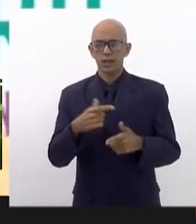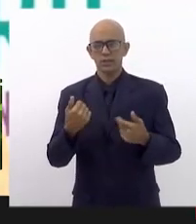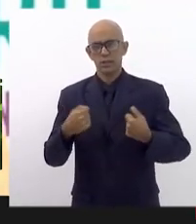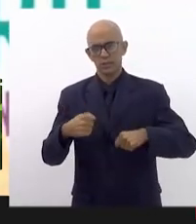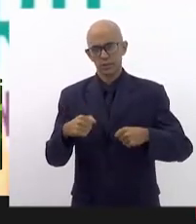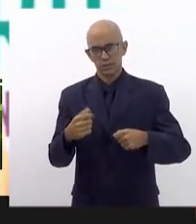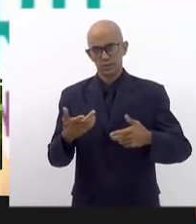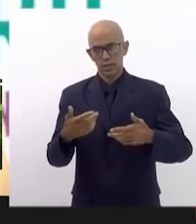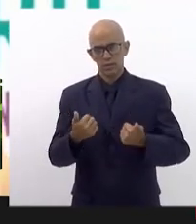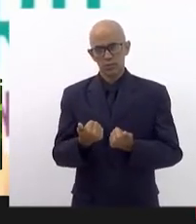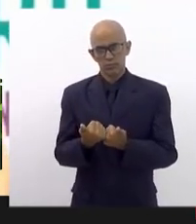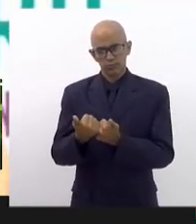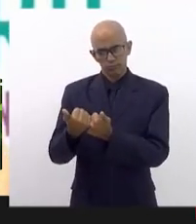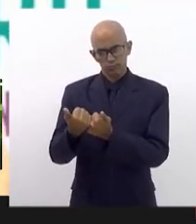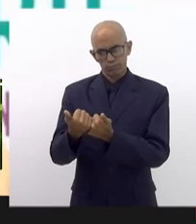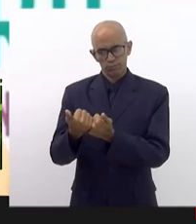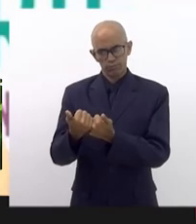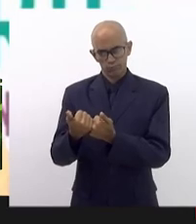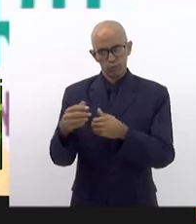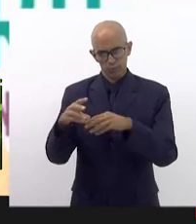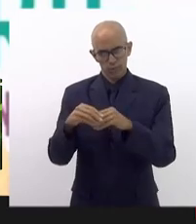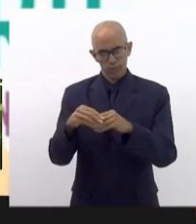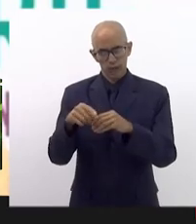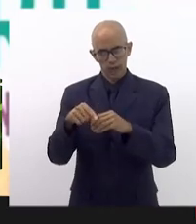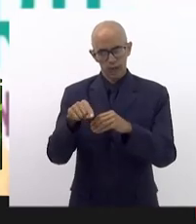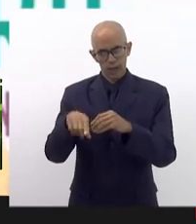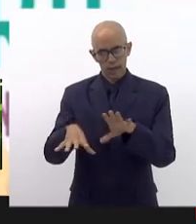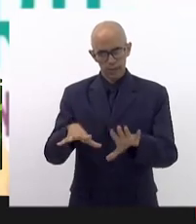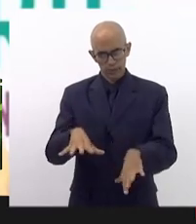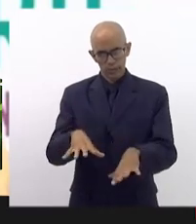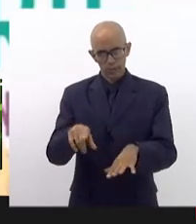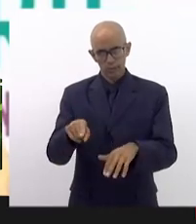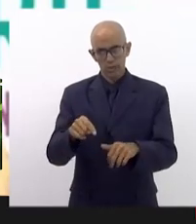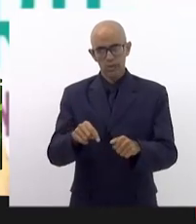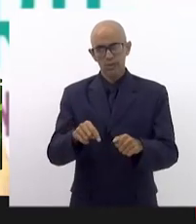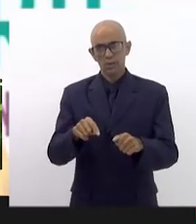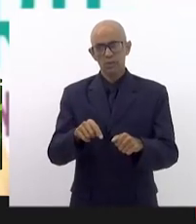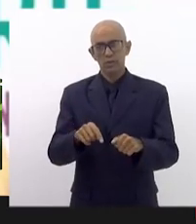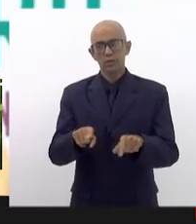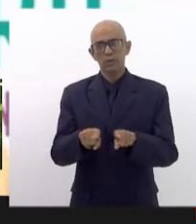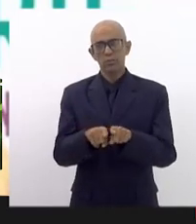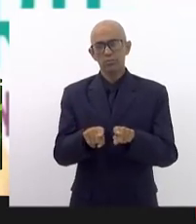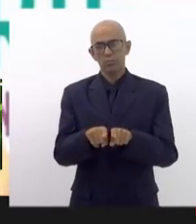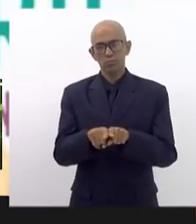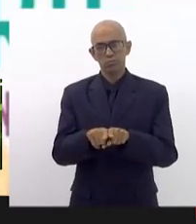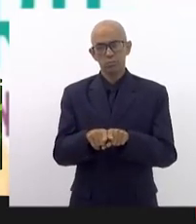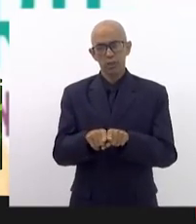a contribuição adicional é essa questão de prever o prazo de revisão